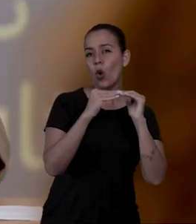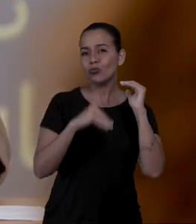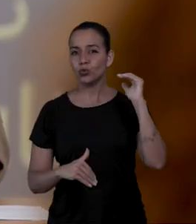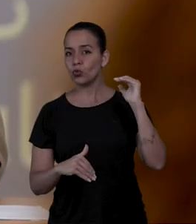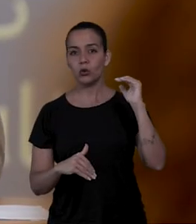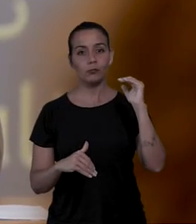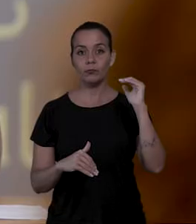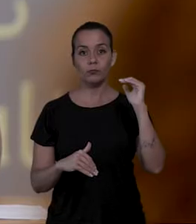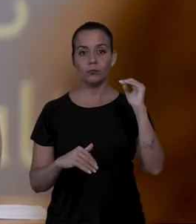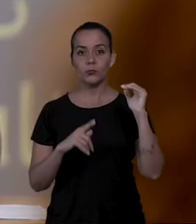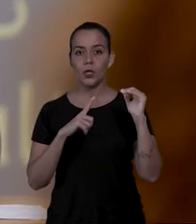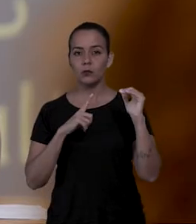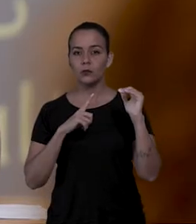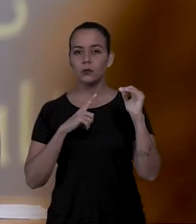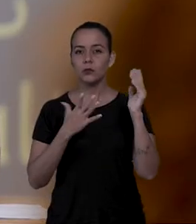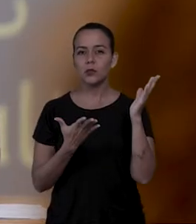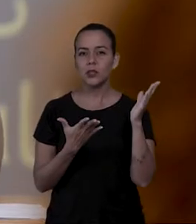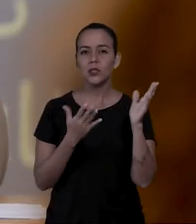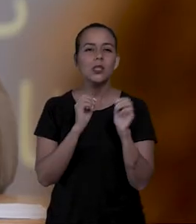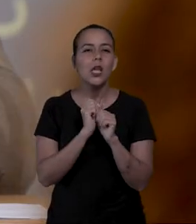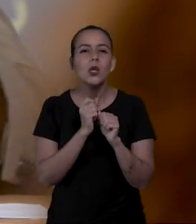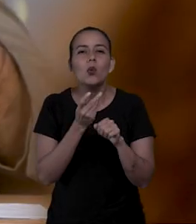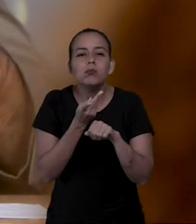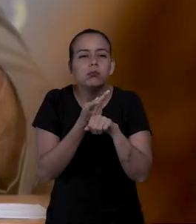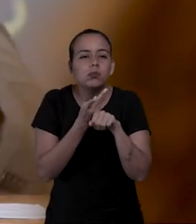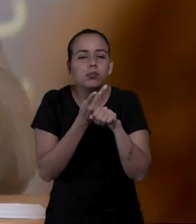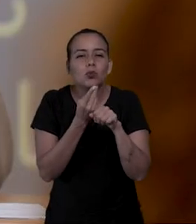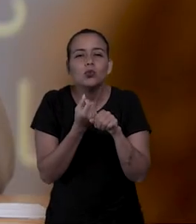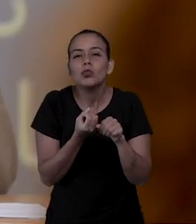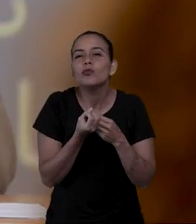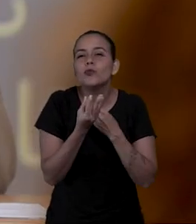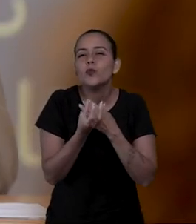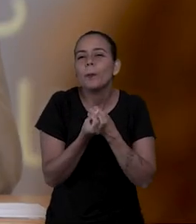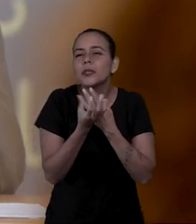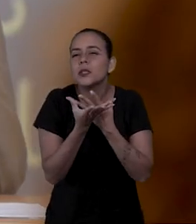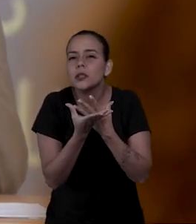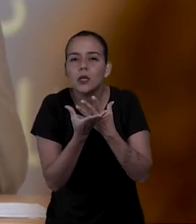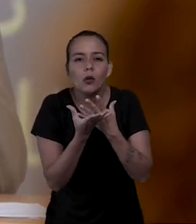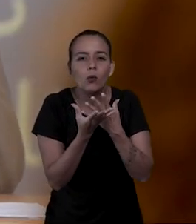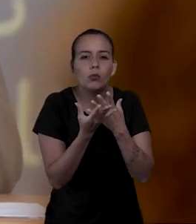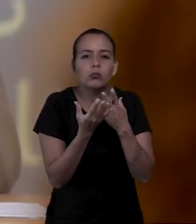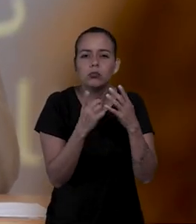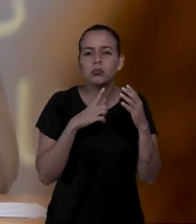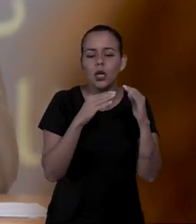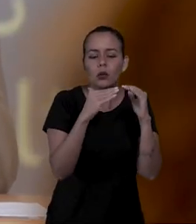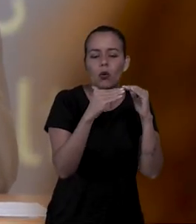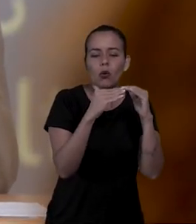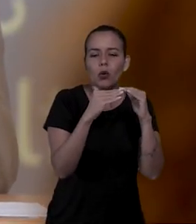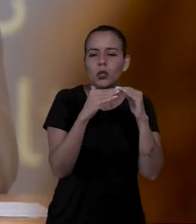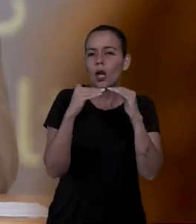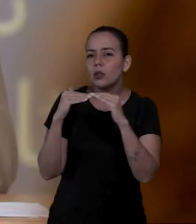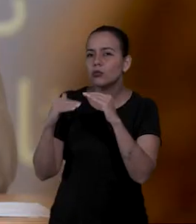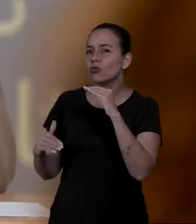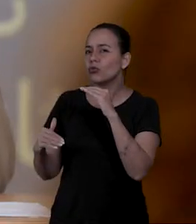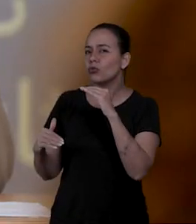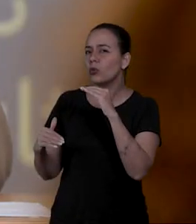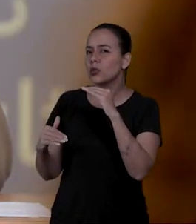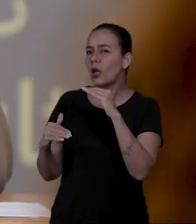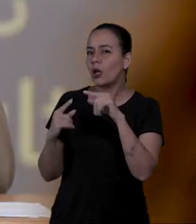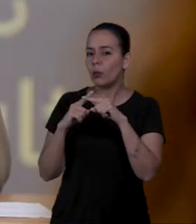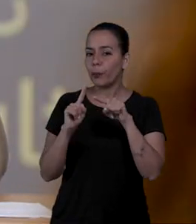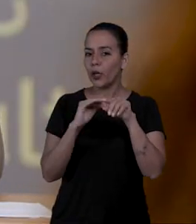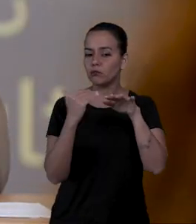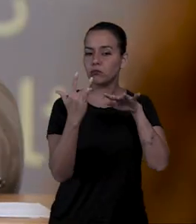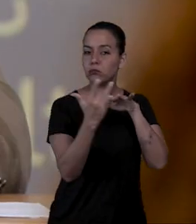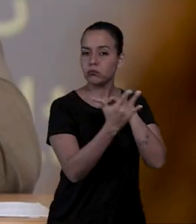não, concordo ou discordo. De volta a Ivan. Existe uma subjetividade, existe uma continuidade entre o concordar e o